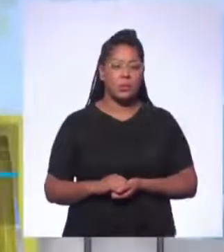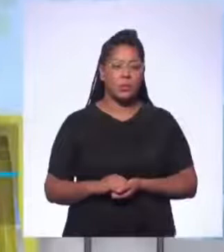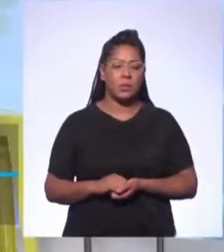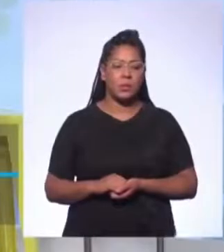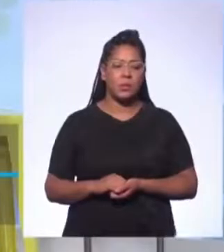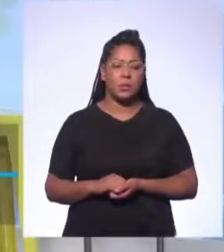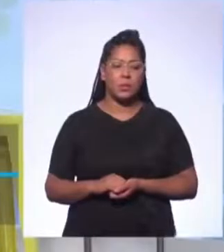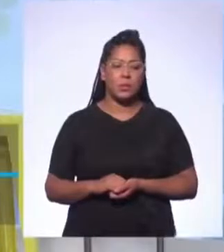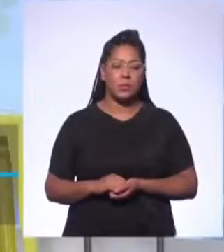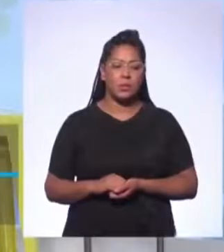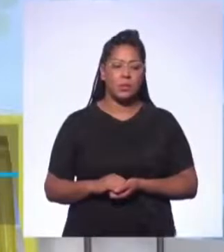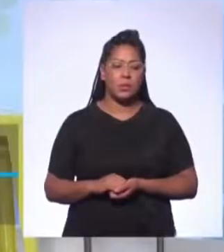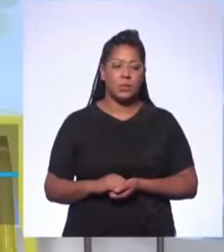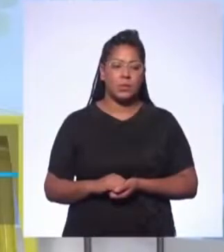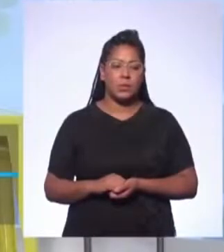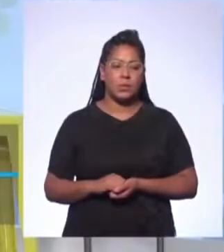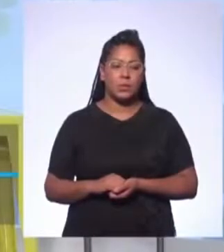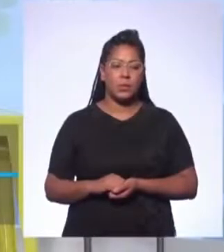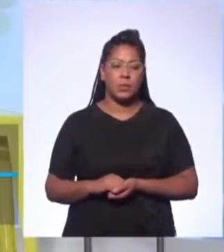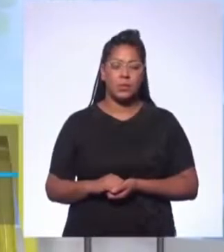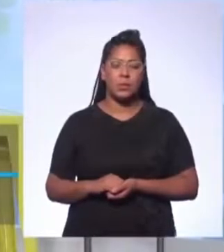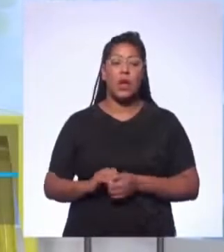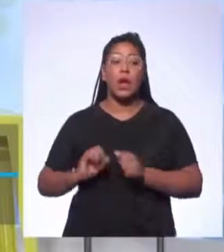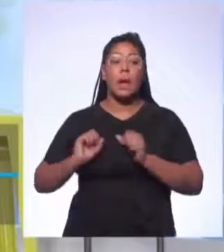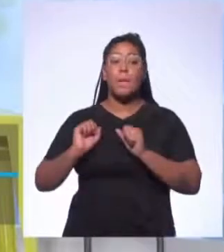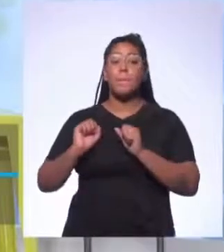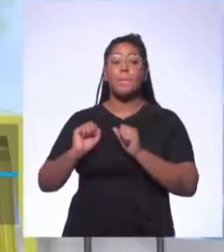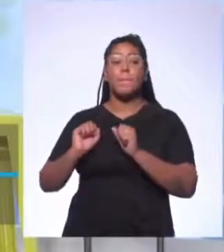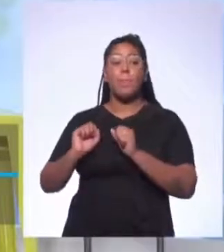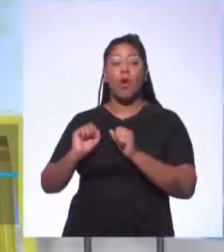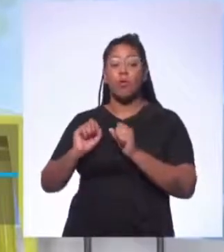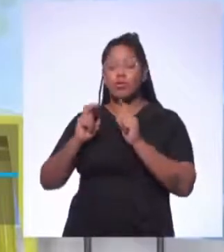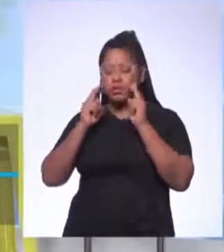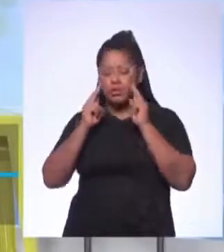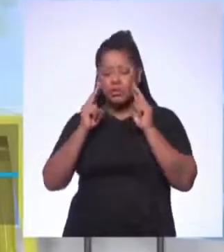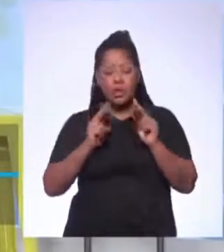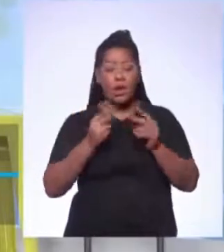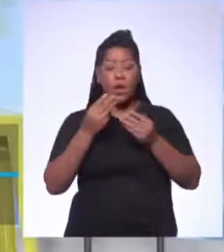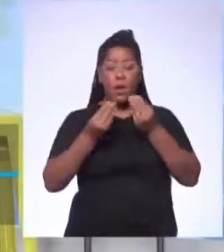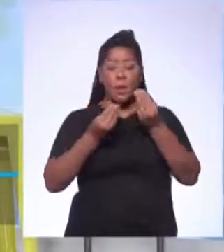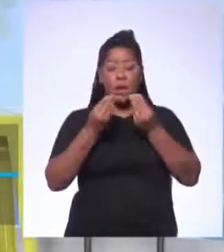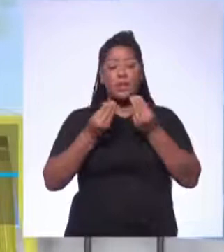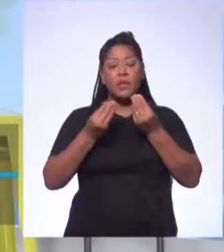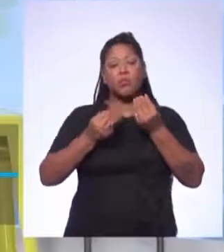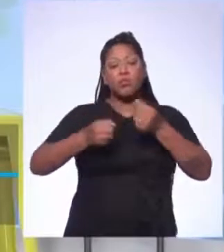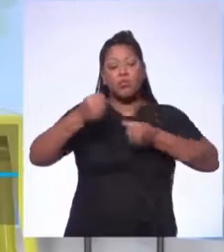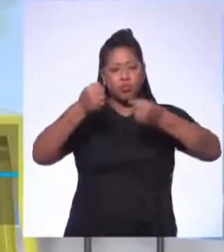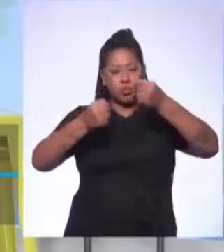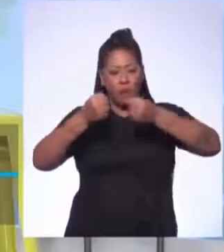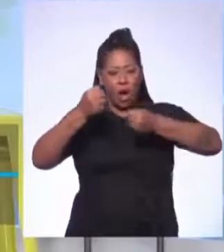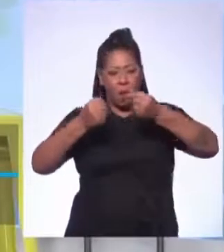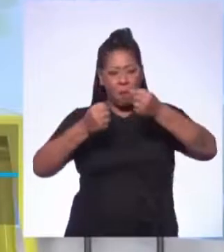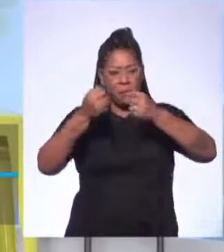vêm colocando os catalisadores nos escapamentos desses carros. Por quê? Eles vão